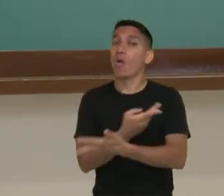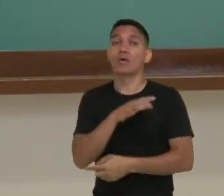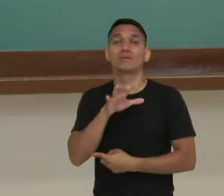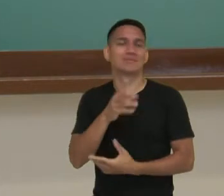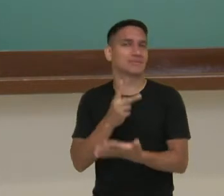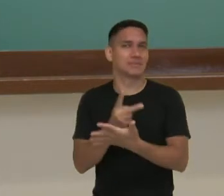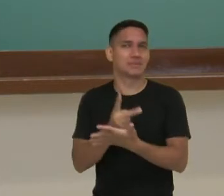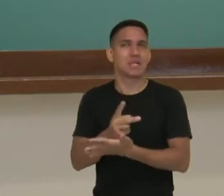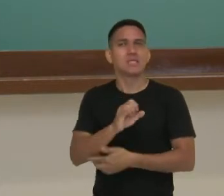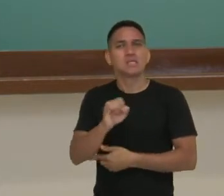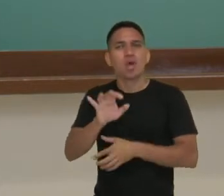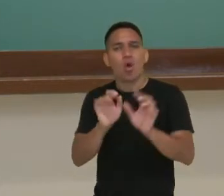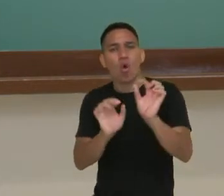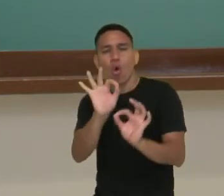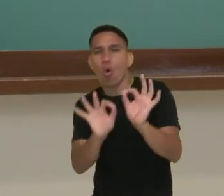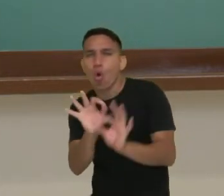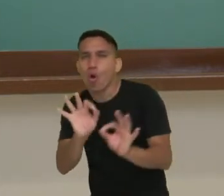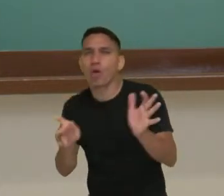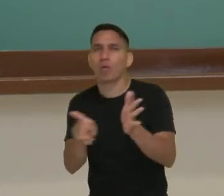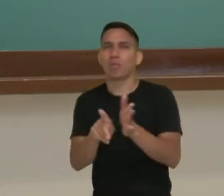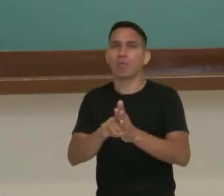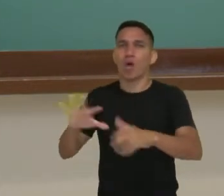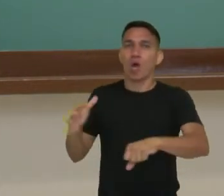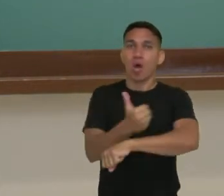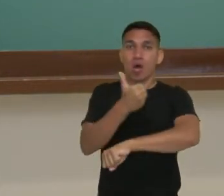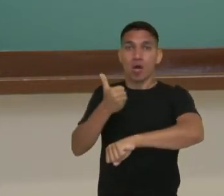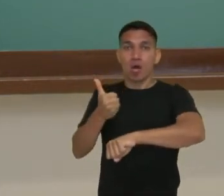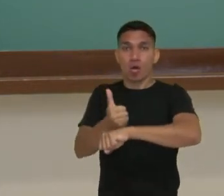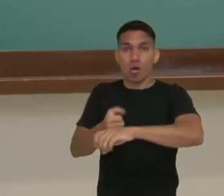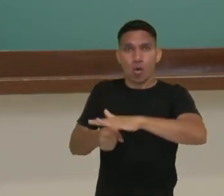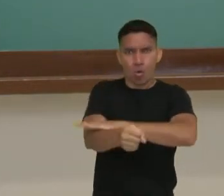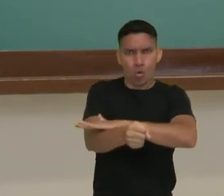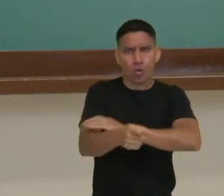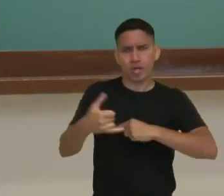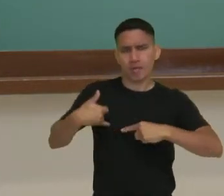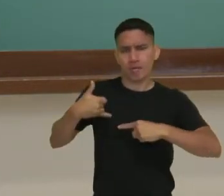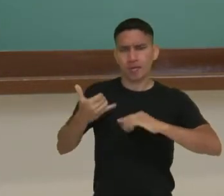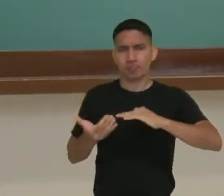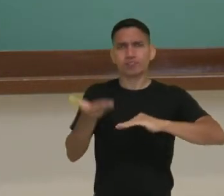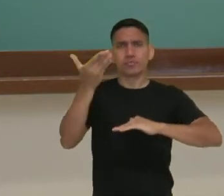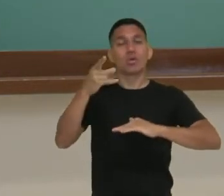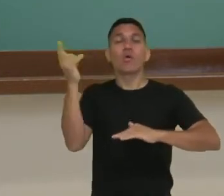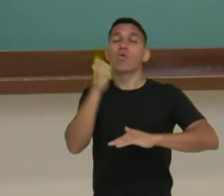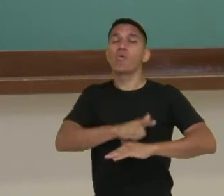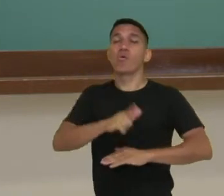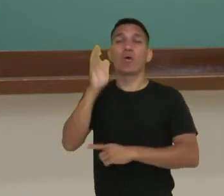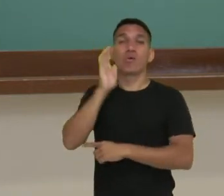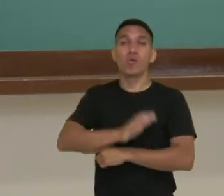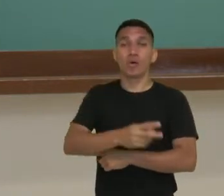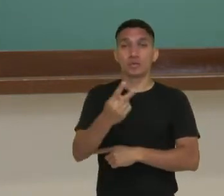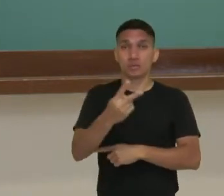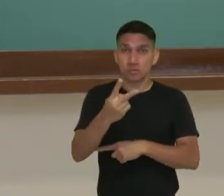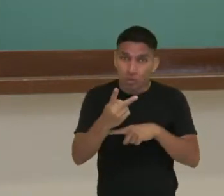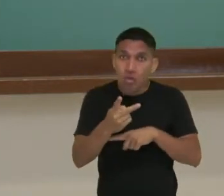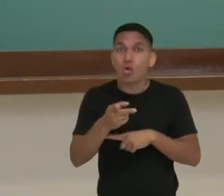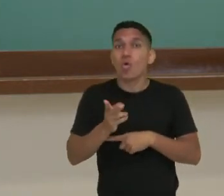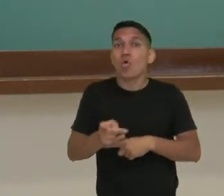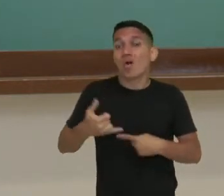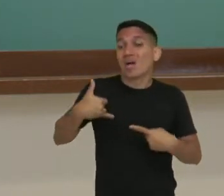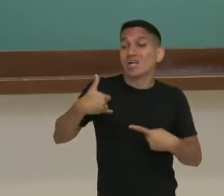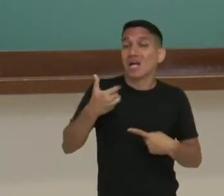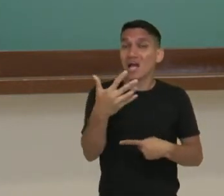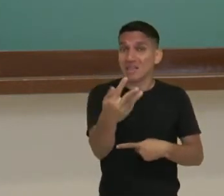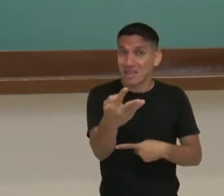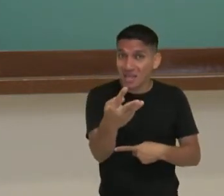eles organizam o golpe da maioridade, o Dom Pedro II, ainda com 13 anos, ele assume o poder